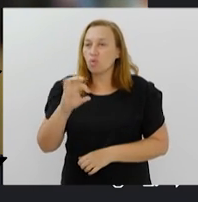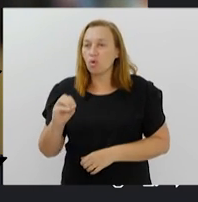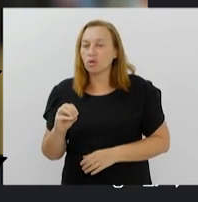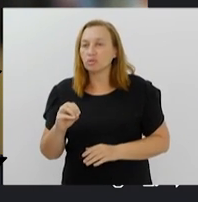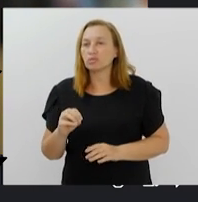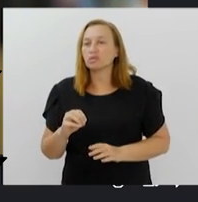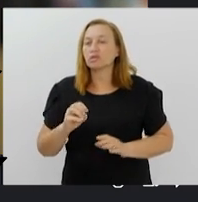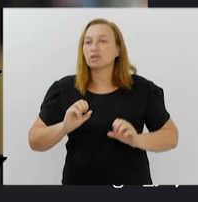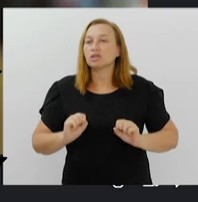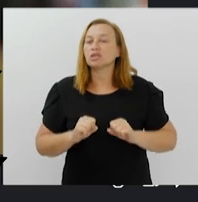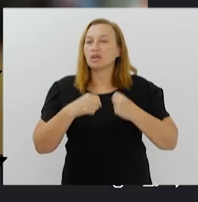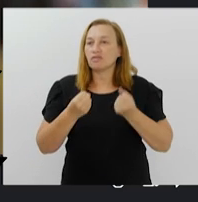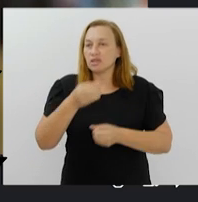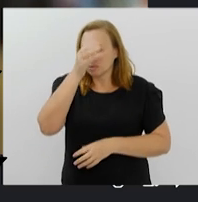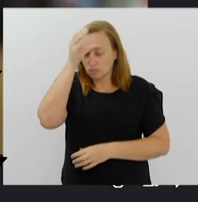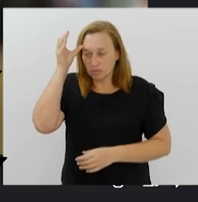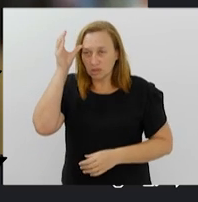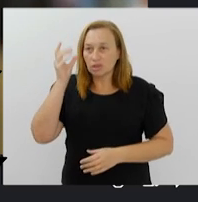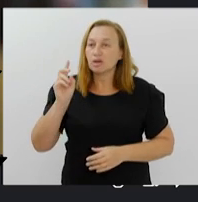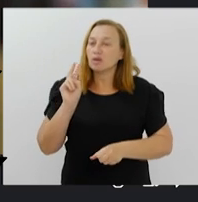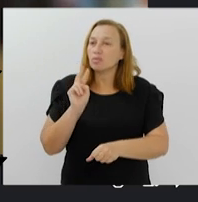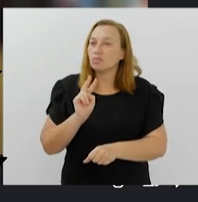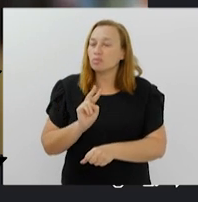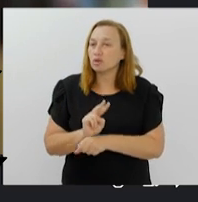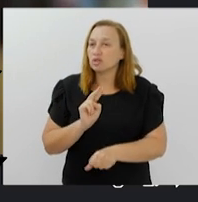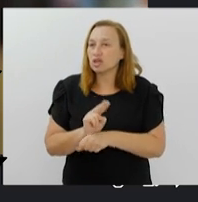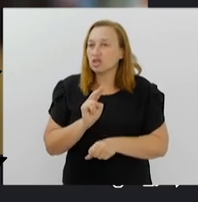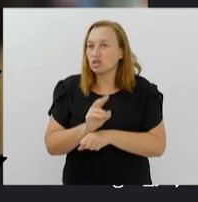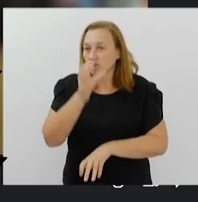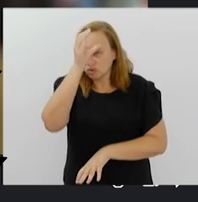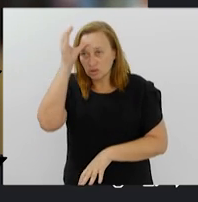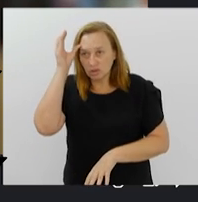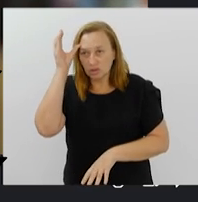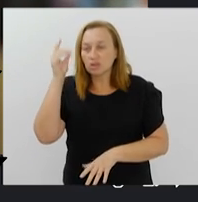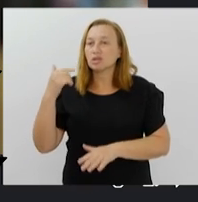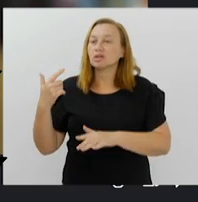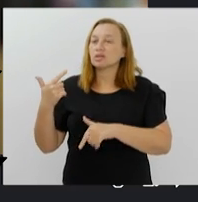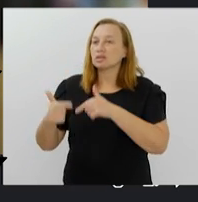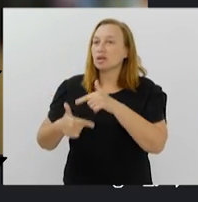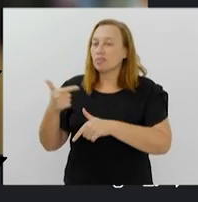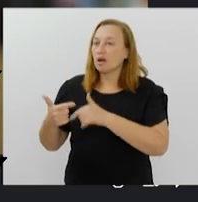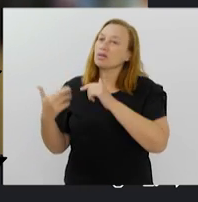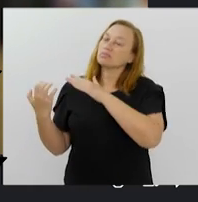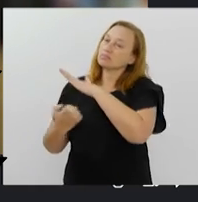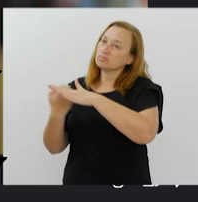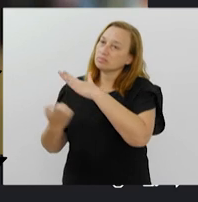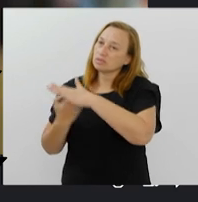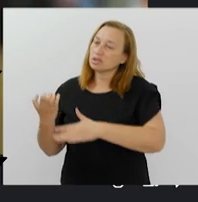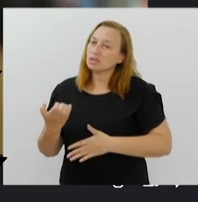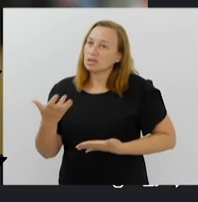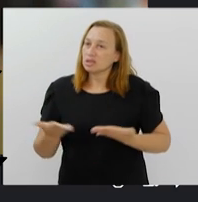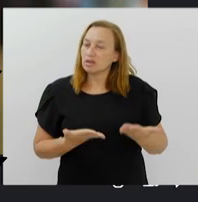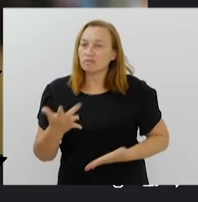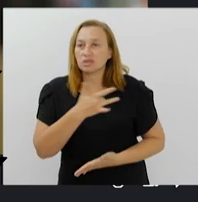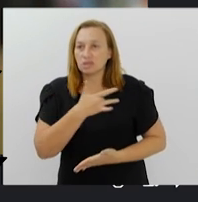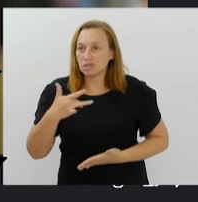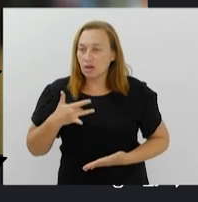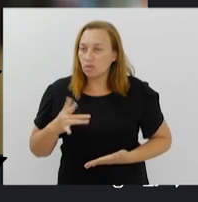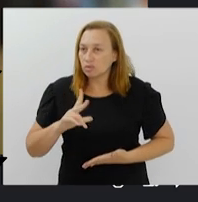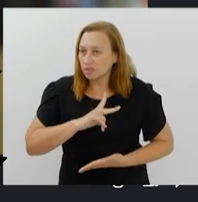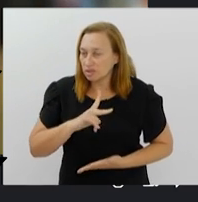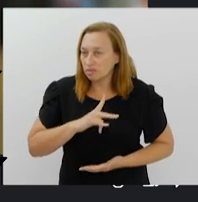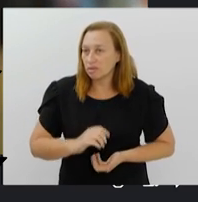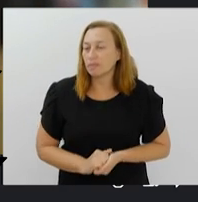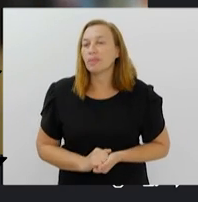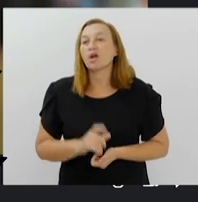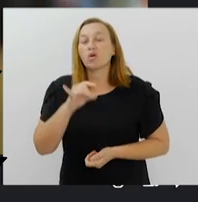defesa do consumidor para proteger os consumidores de serviços privados de assistência à saúde isso tem que ser feito em harmonia do